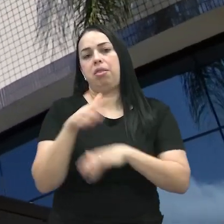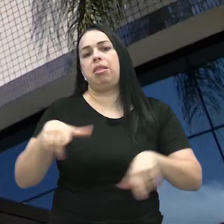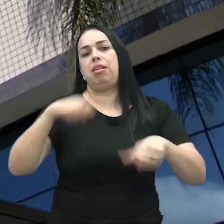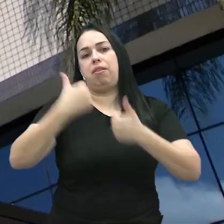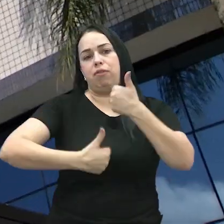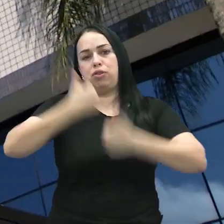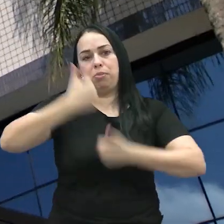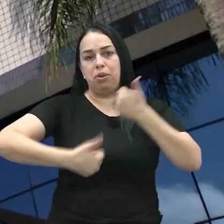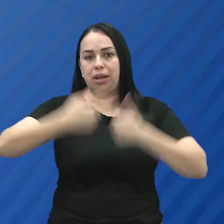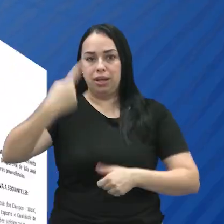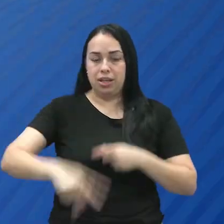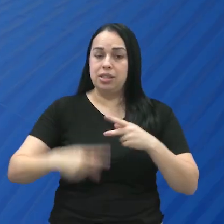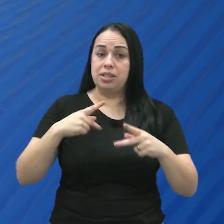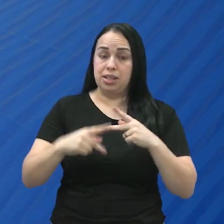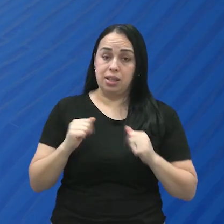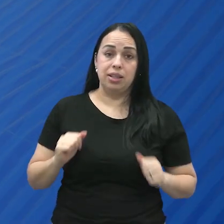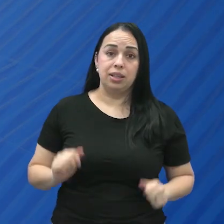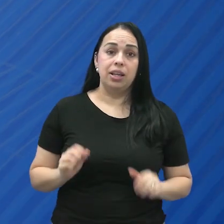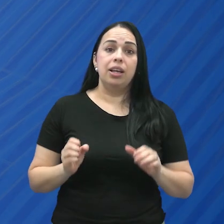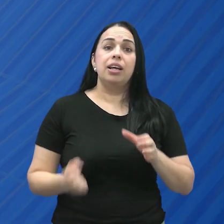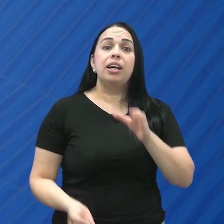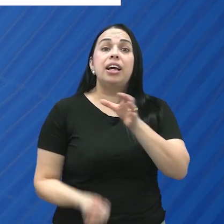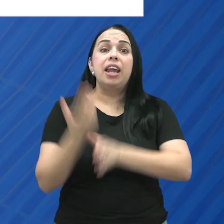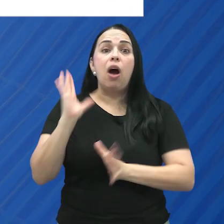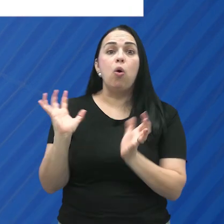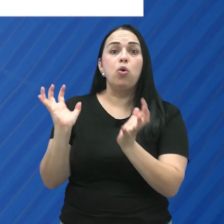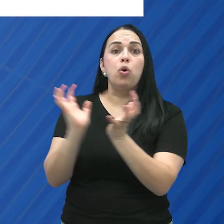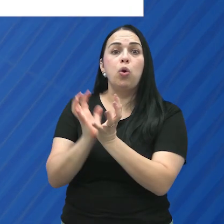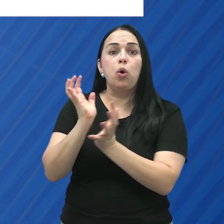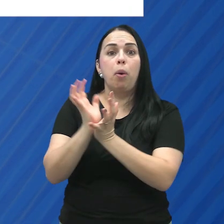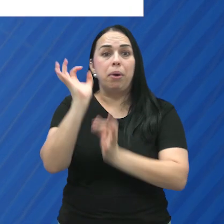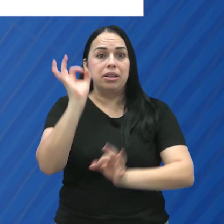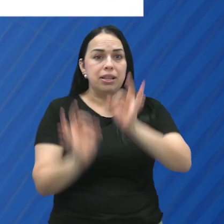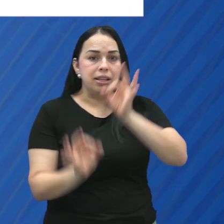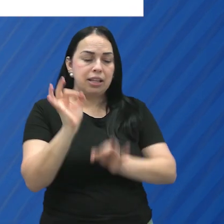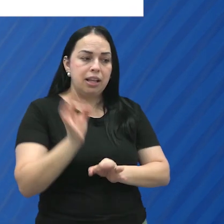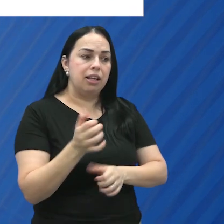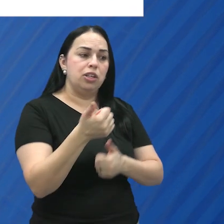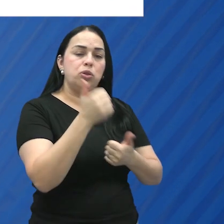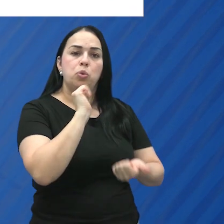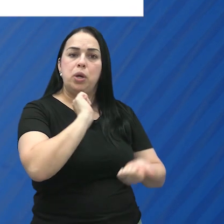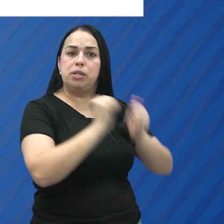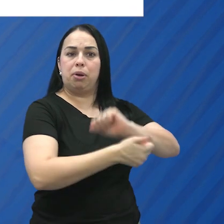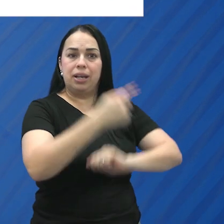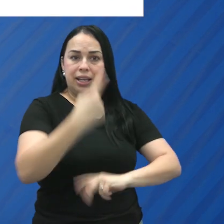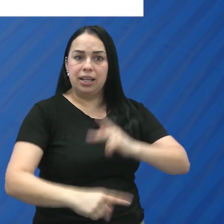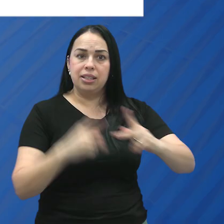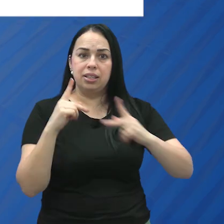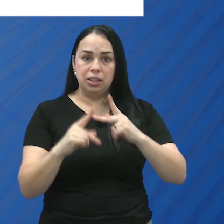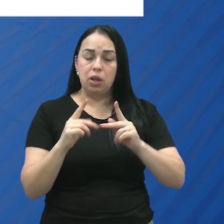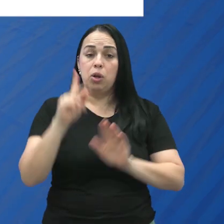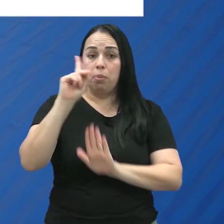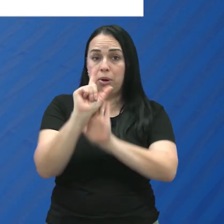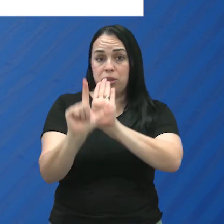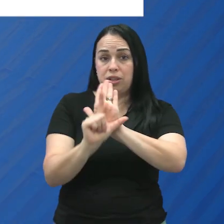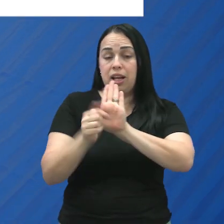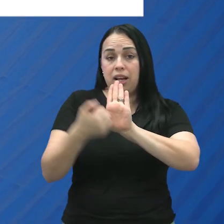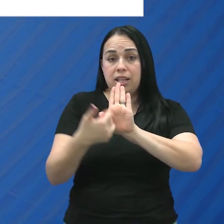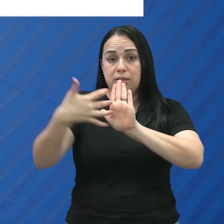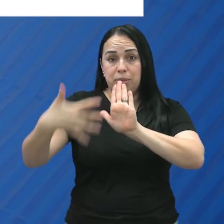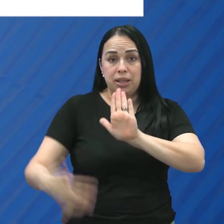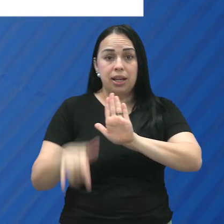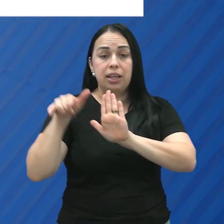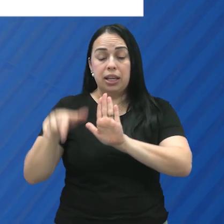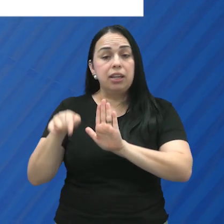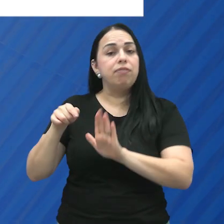de futebol da cidade. O texto cria a Junta de Justiça Desportiva de São José dos Campos. Segundo o projeto, a junta